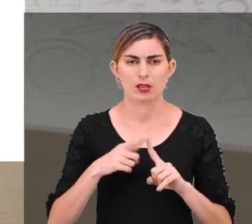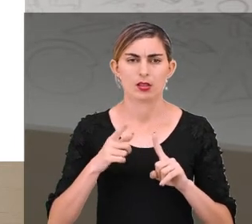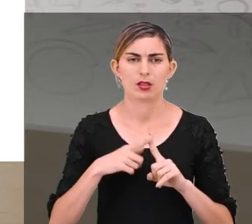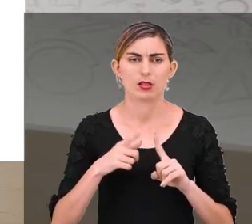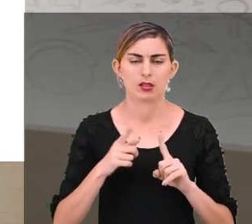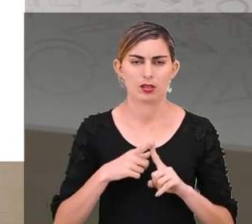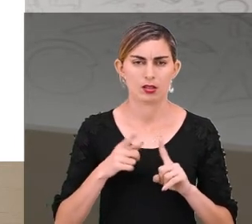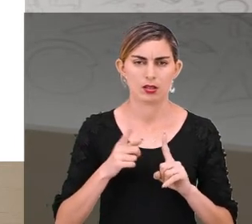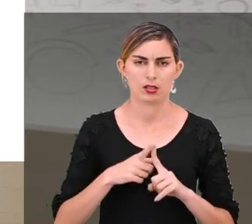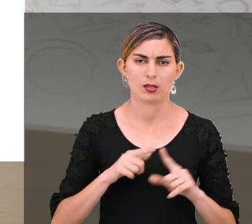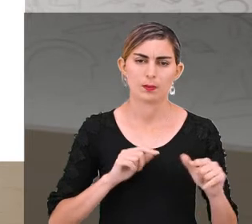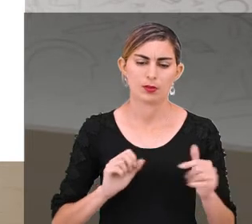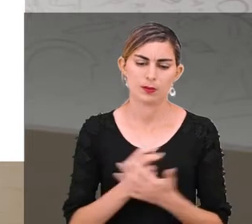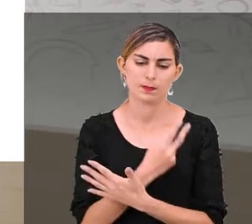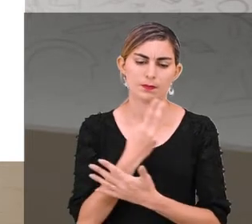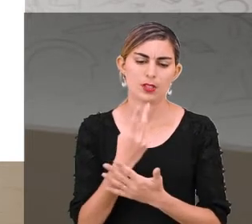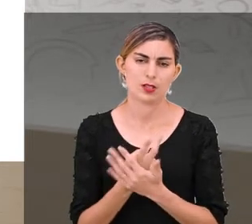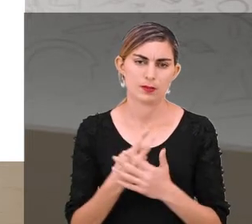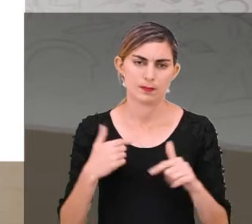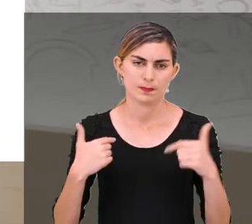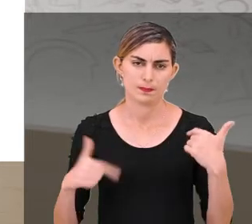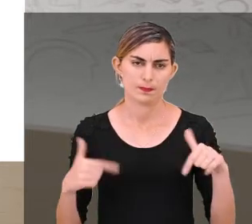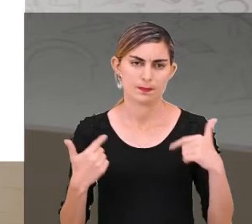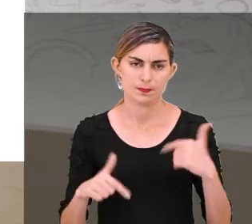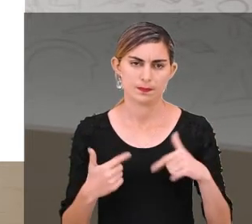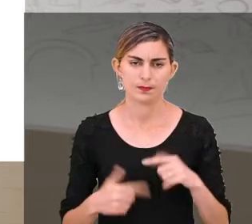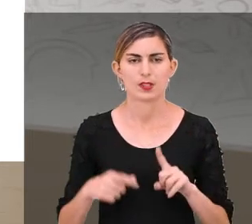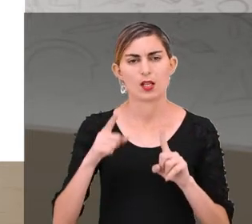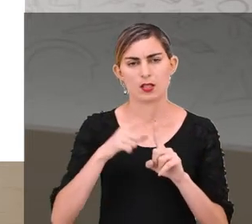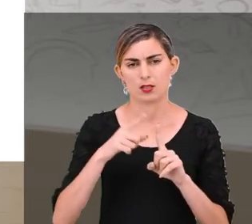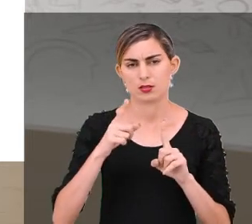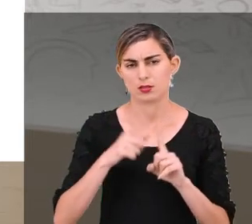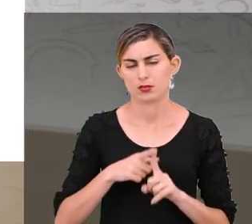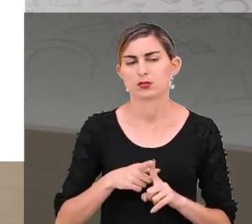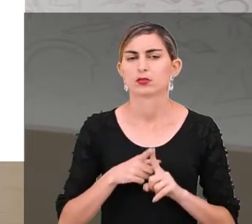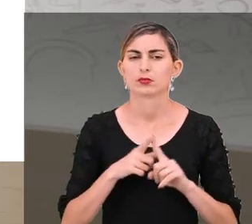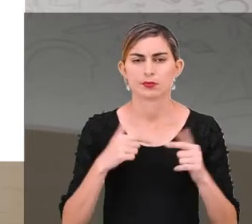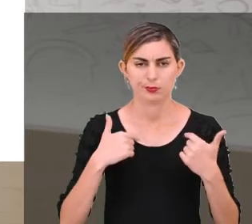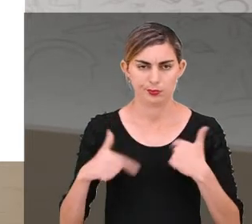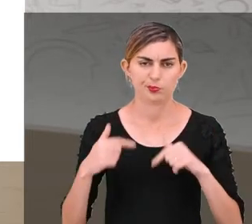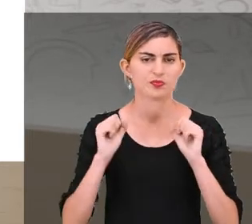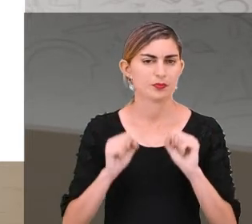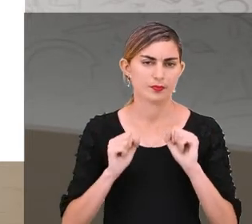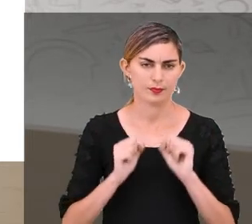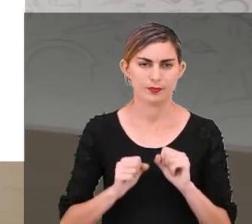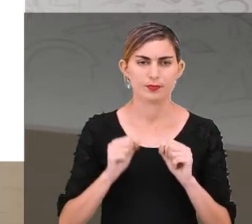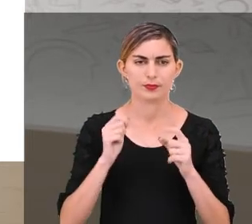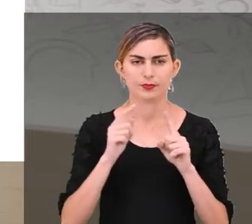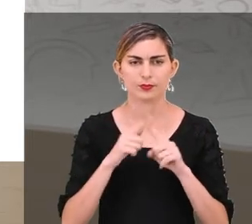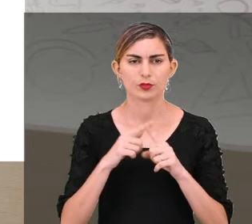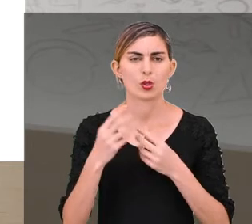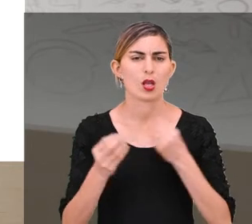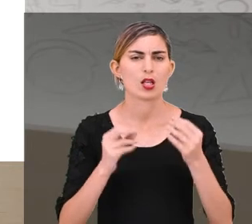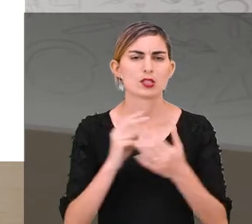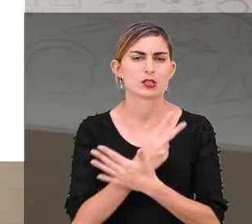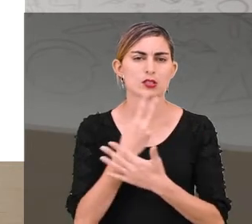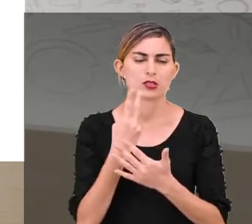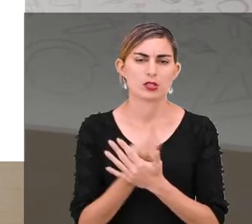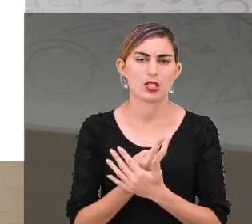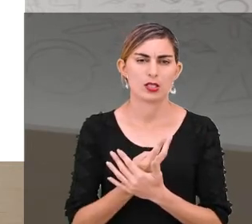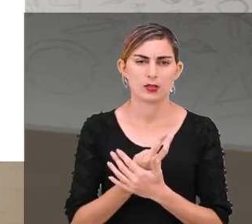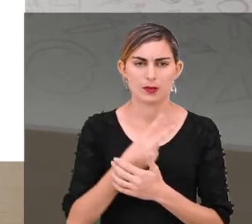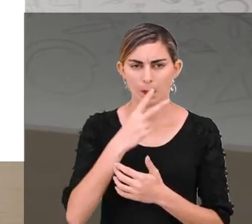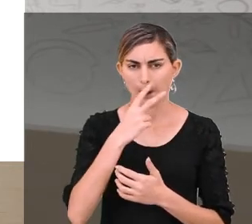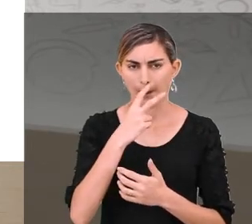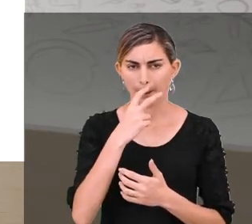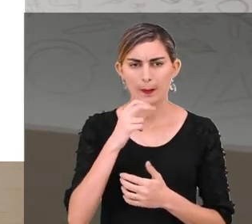Abordaremos agora um pouco dos tipos de acidentes de trabalho. Os acidentes de trabalho, eles podem ser classificados como